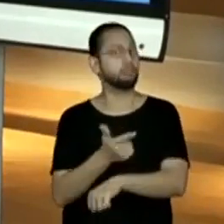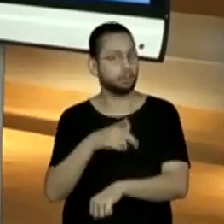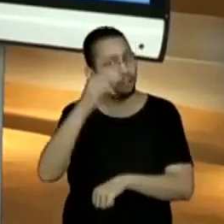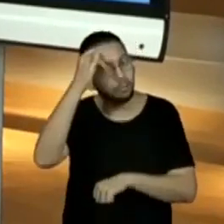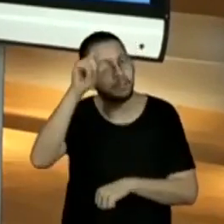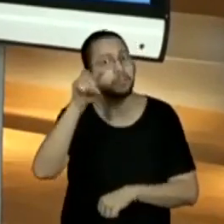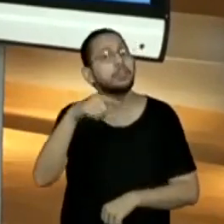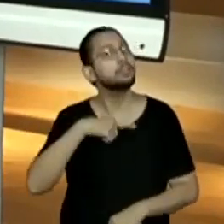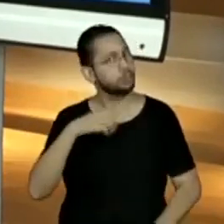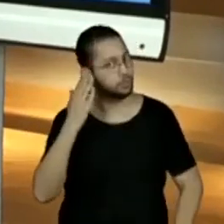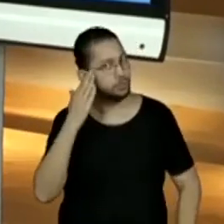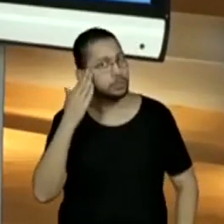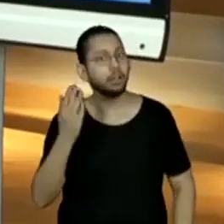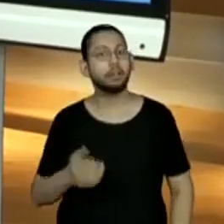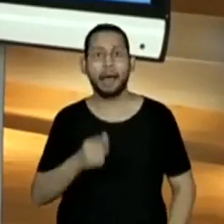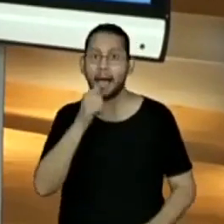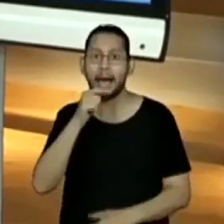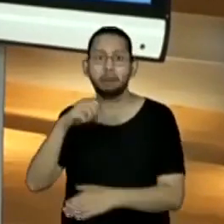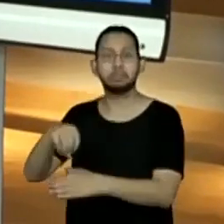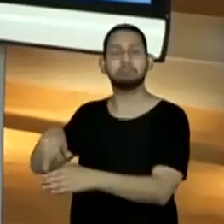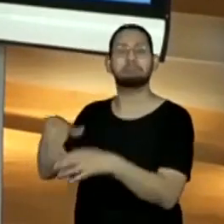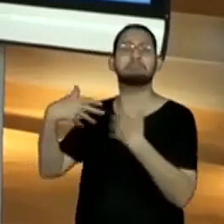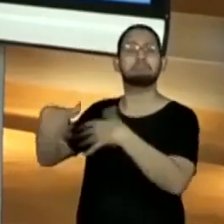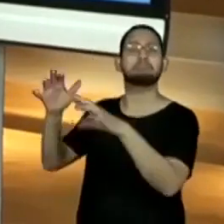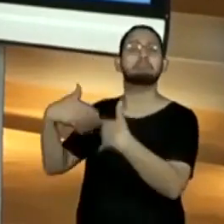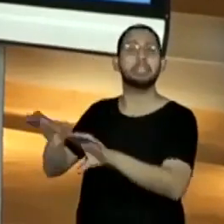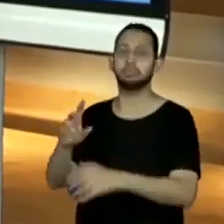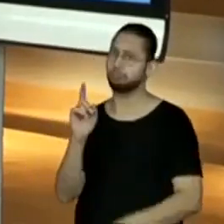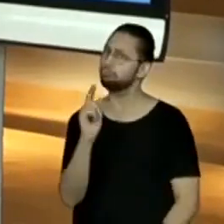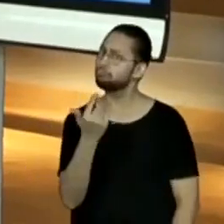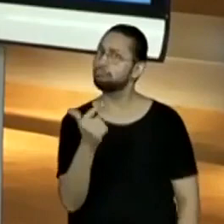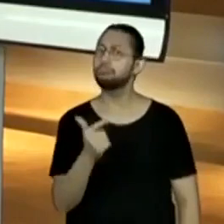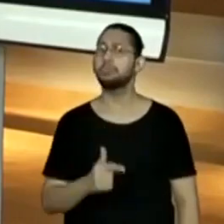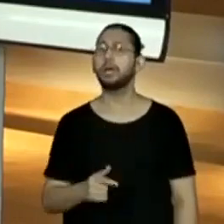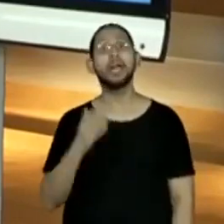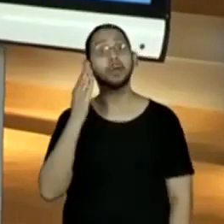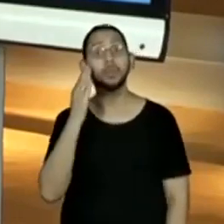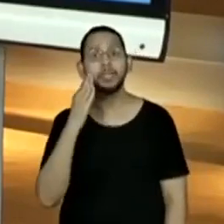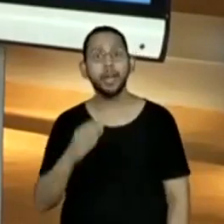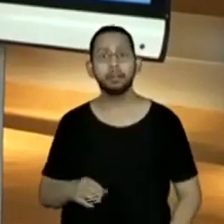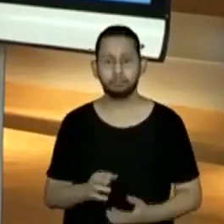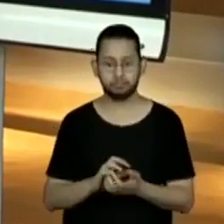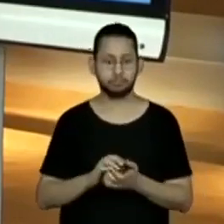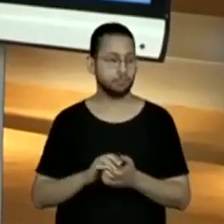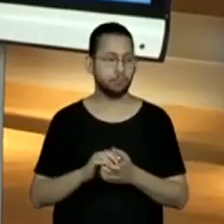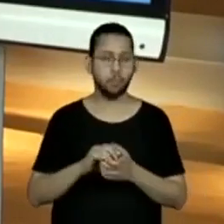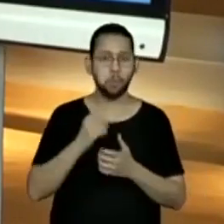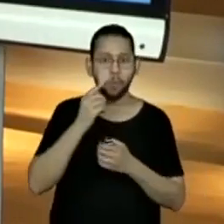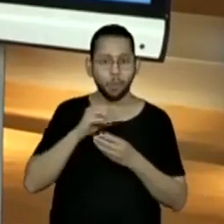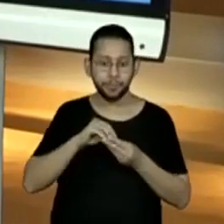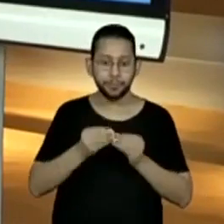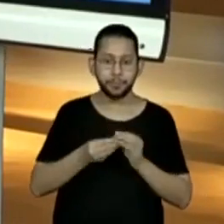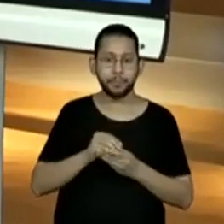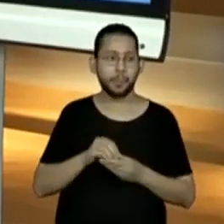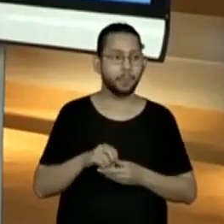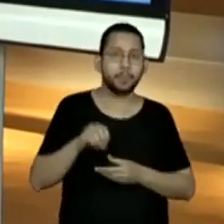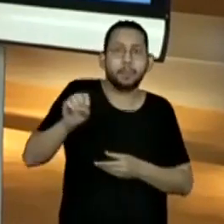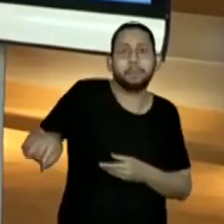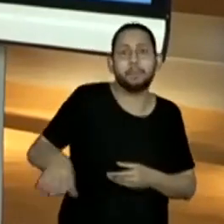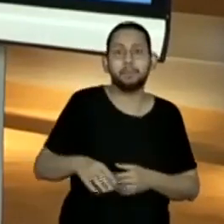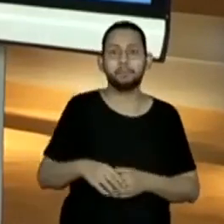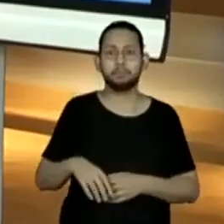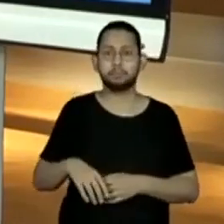que você não desperdiça água. Eu sei que você não joga lixo no rio.